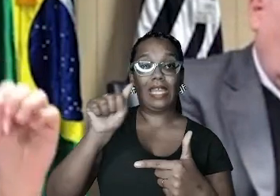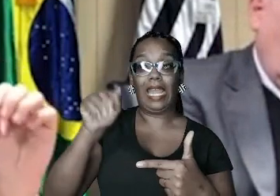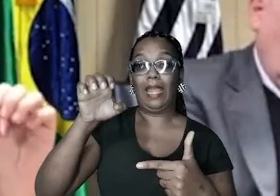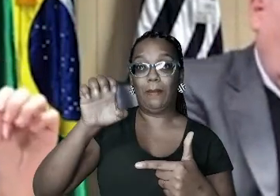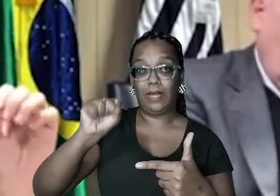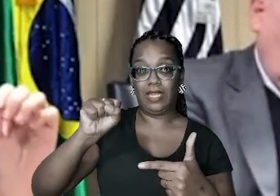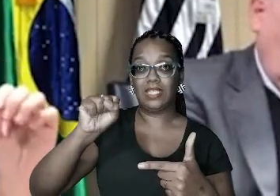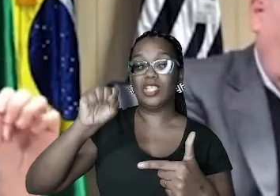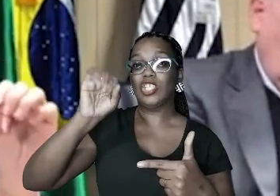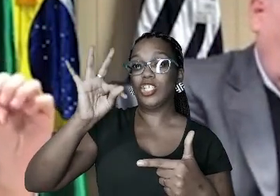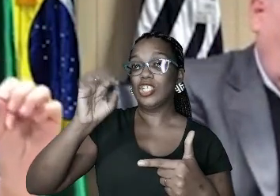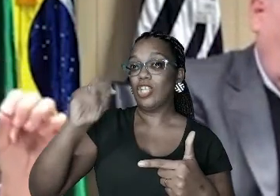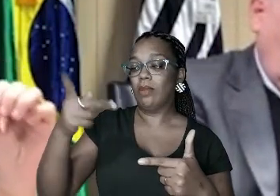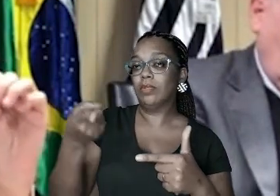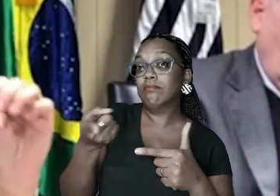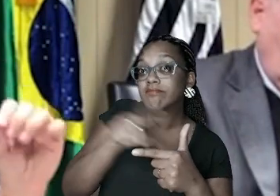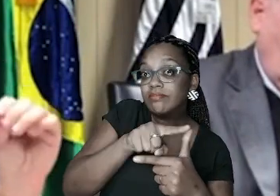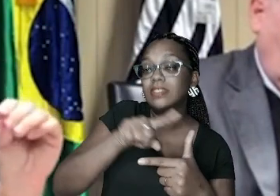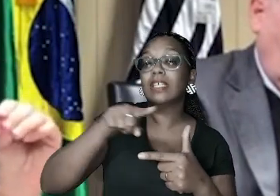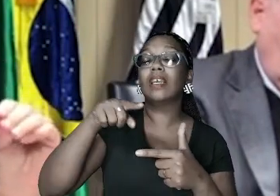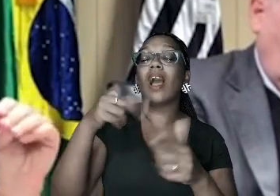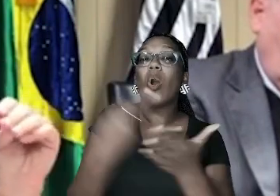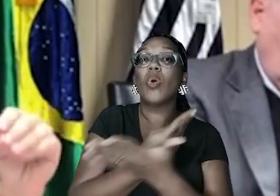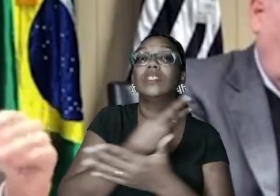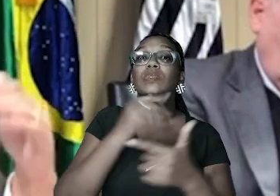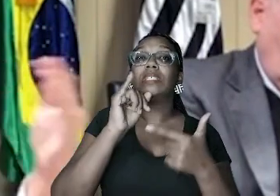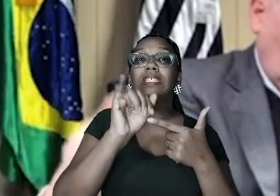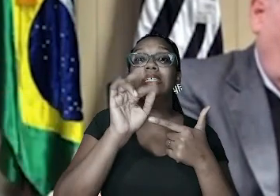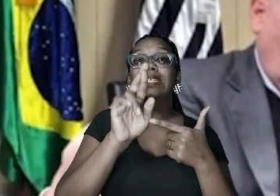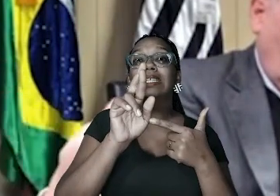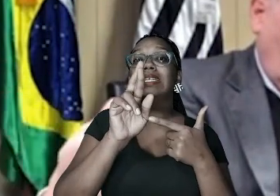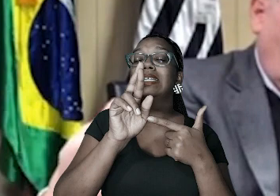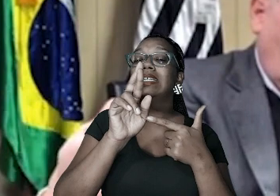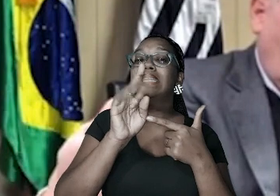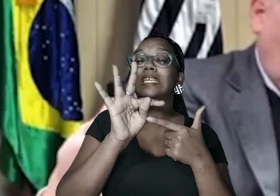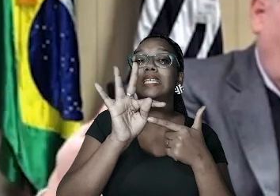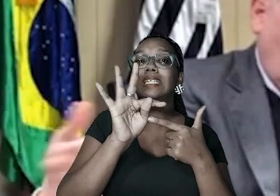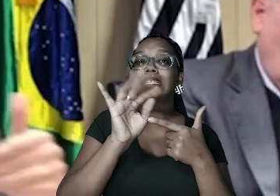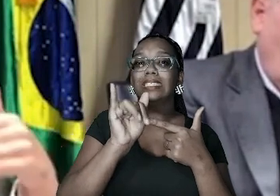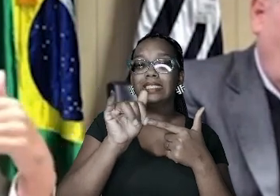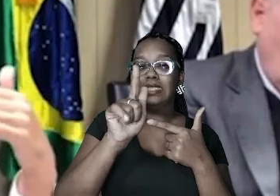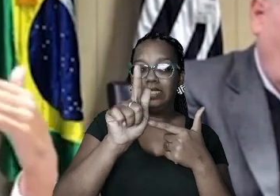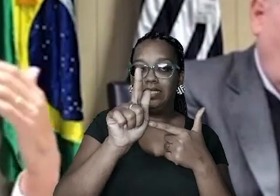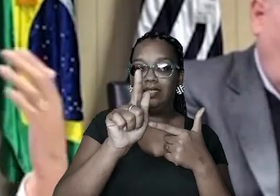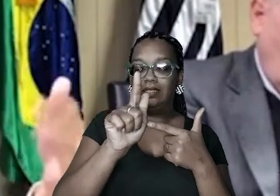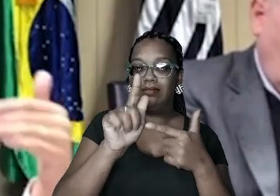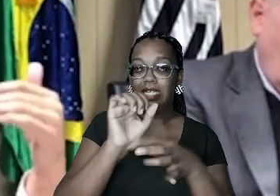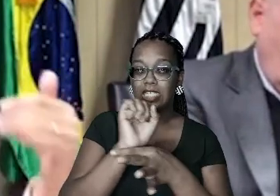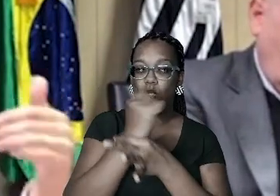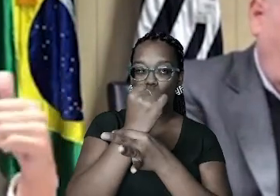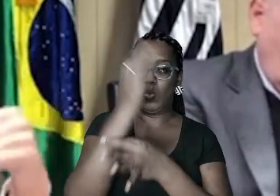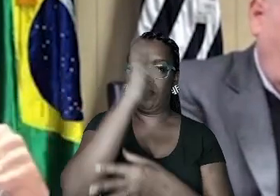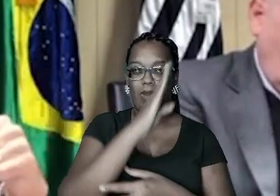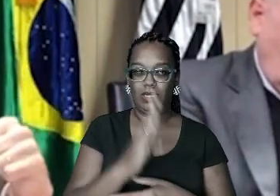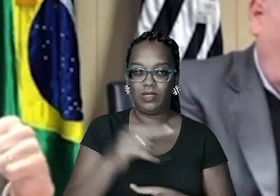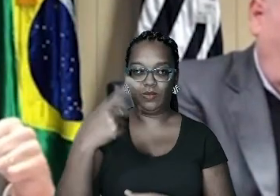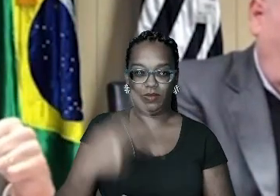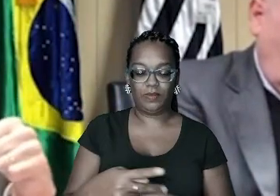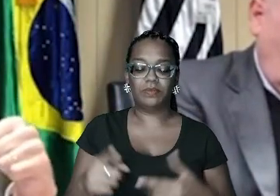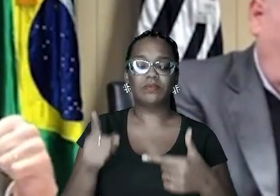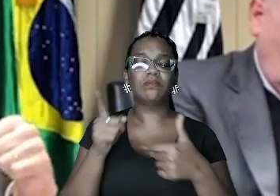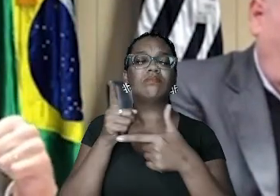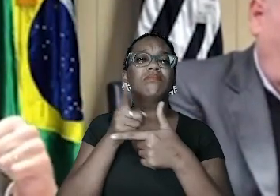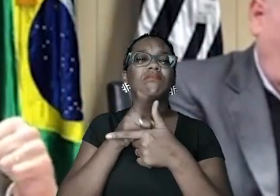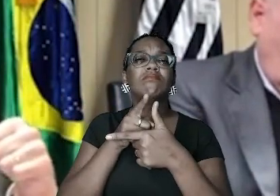segundo deles é um derivado um filhote do caso gamestop que aconteceu imediatamente na sequência que foi o caso do irbede Instituto de